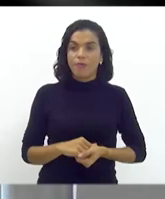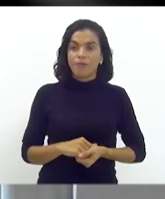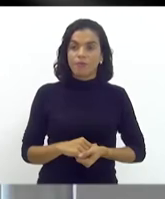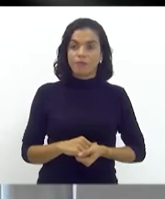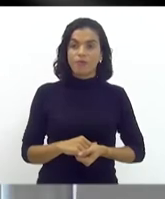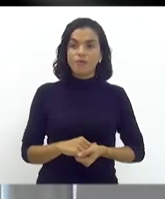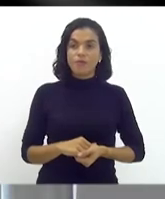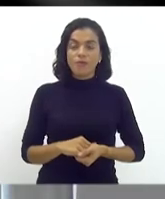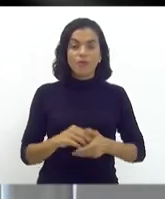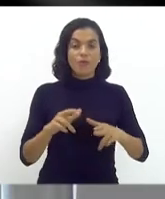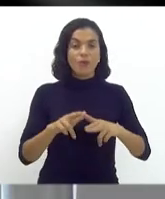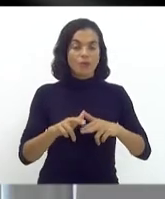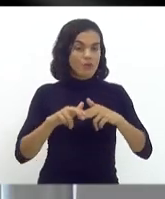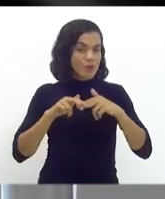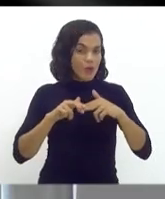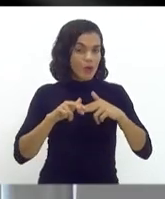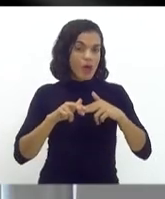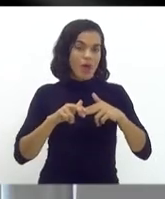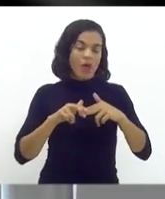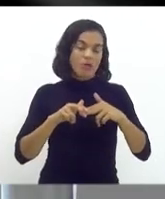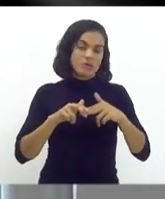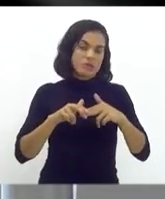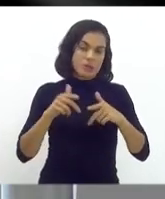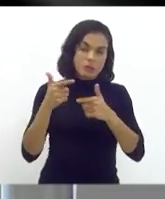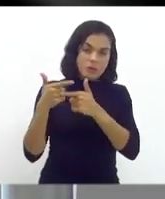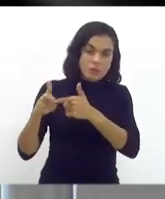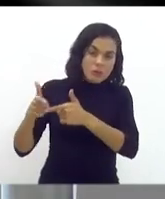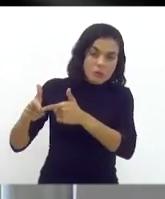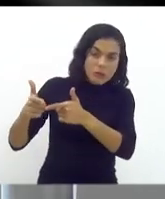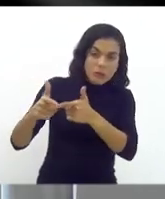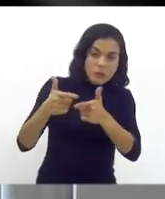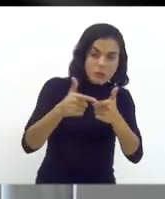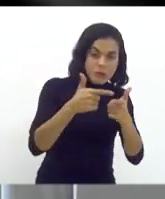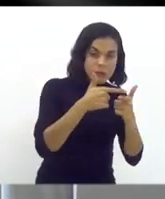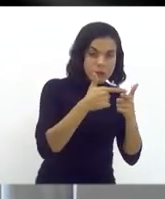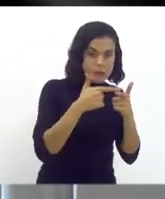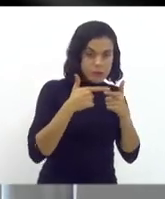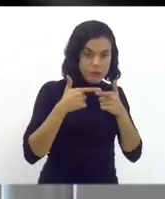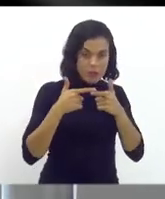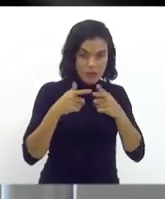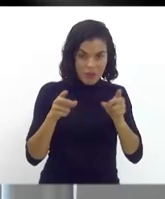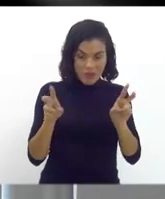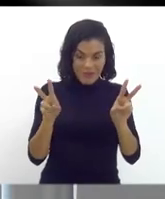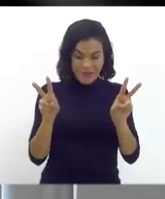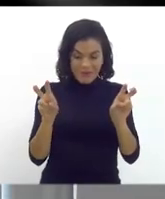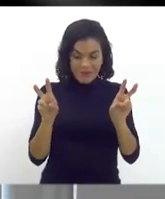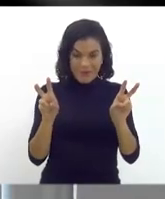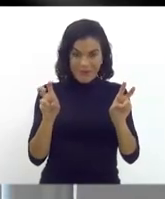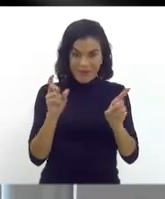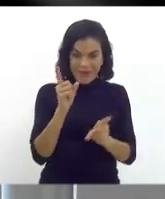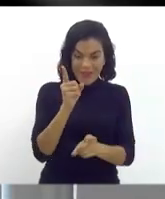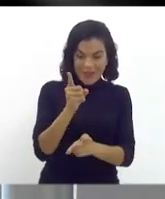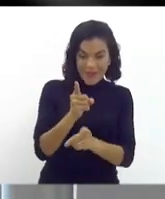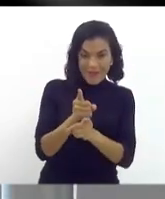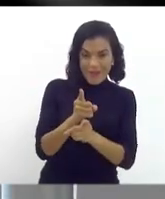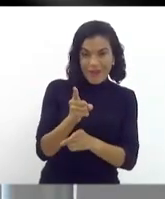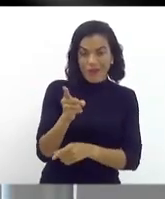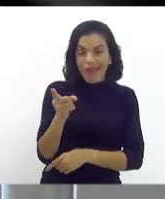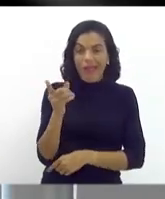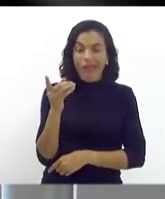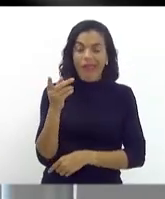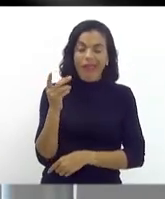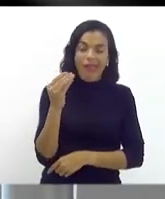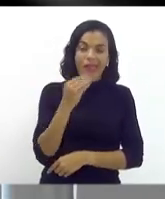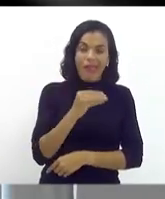por conta de toda a problemática envolvendo esse tema e identificação de erros eh